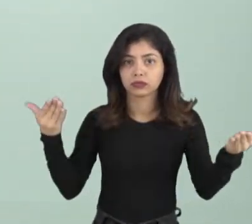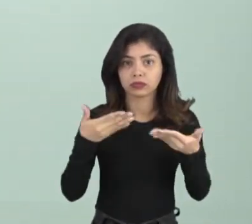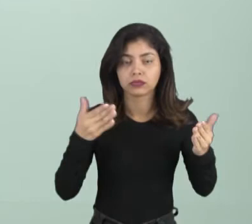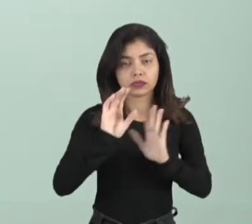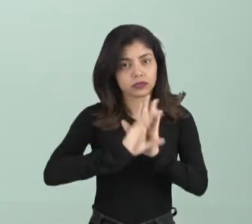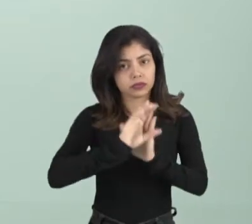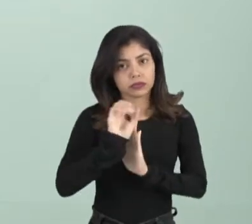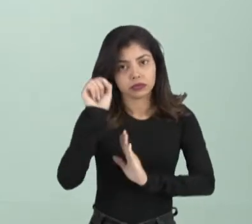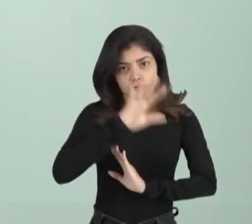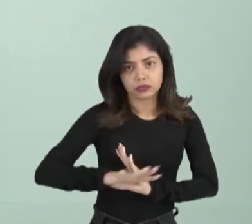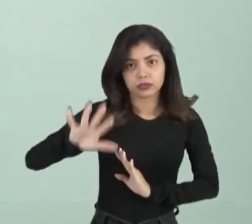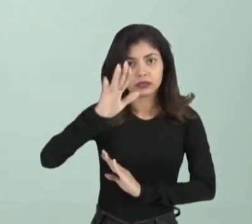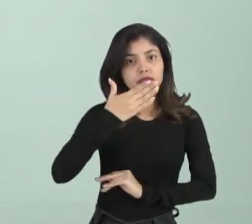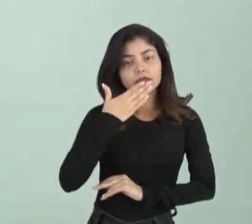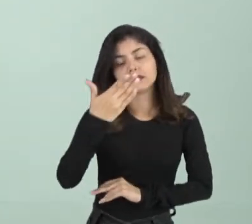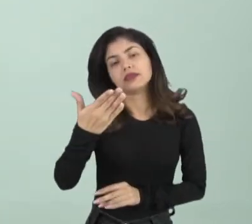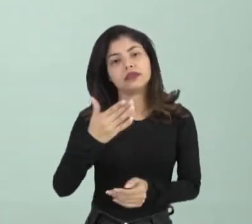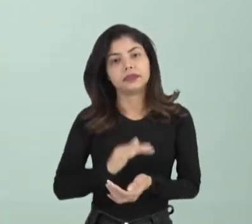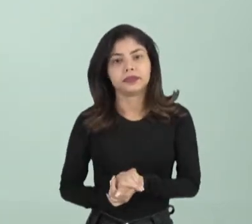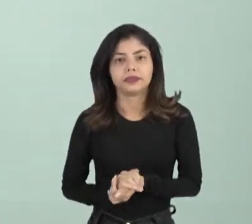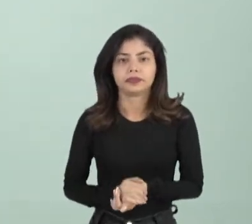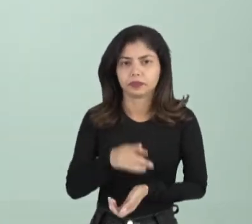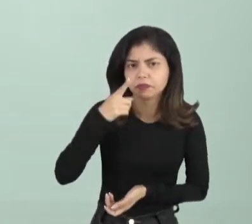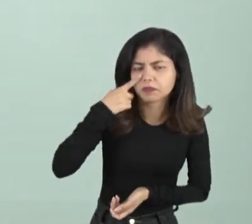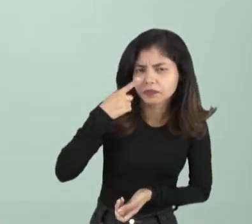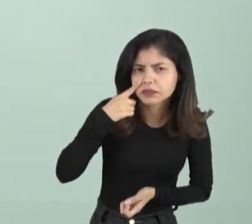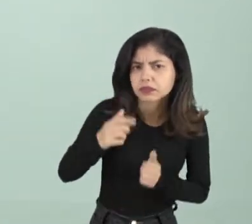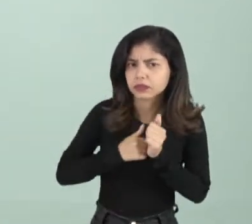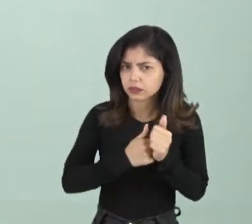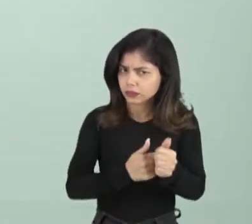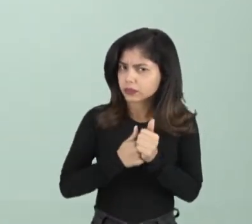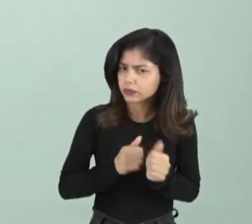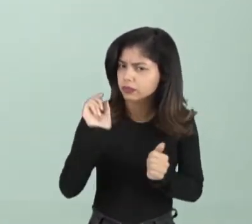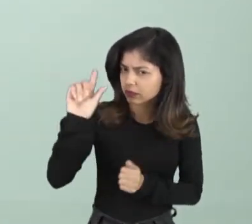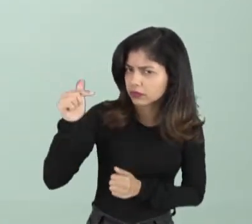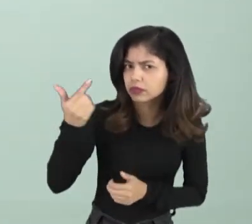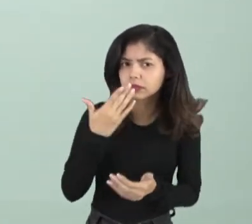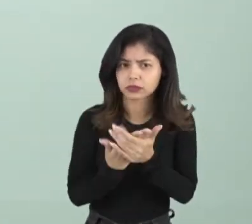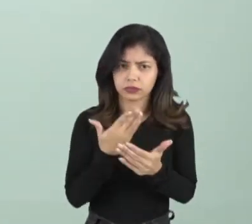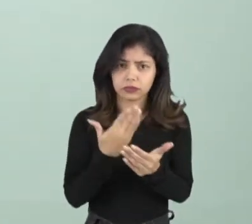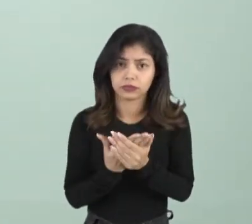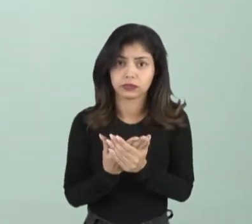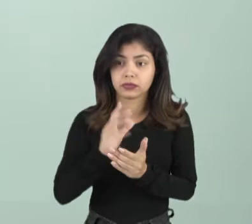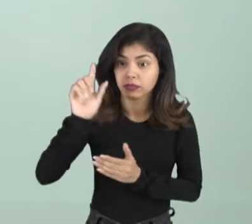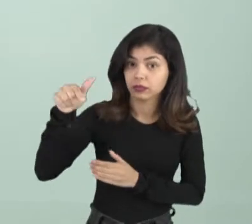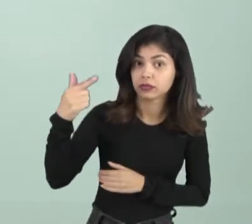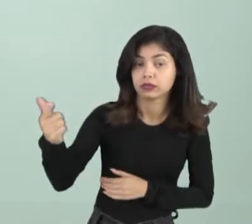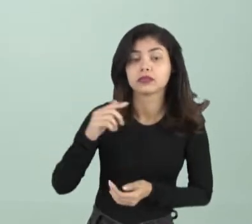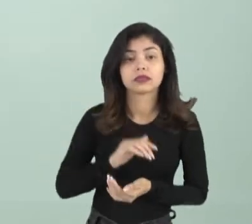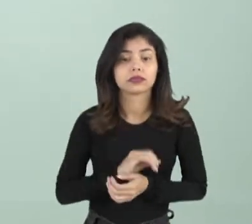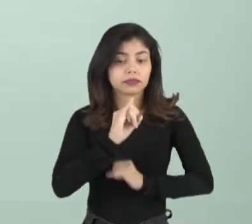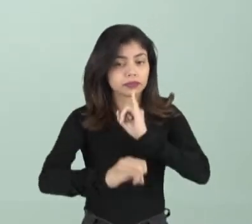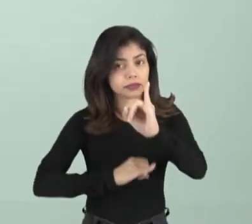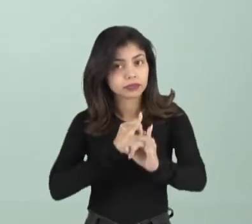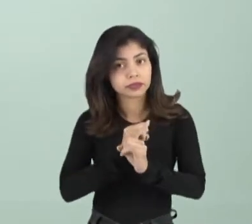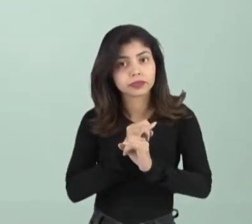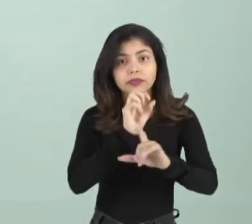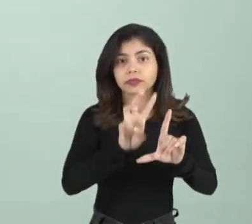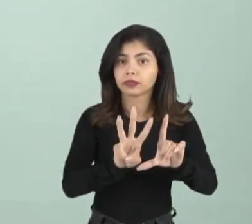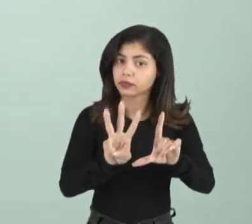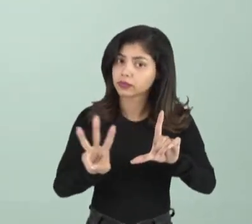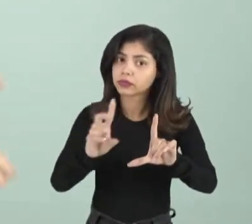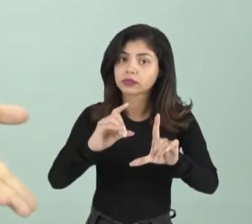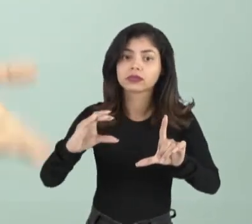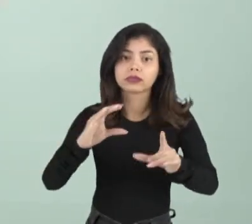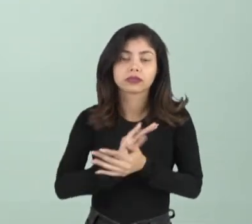vamos abordar conceitos Gerais né peço que se você tiver interesse acompanhar as demais aulas assim instalar na internet né na plataforma